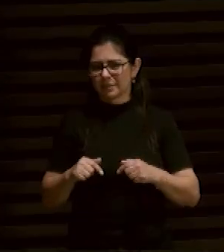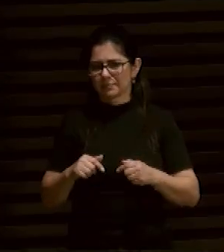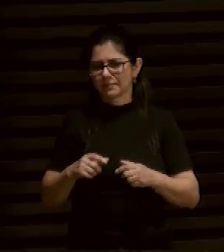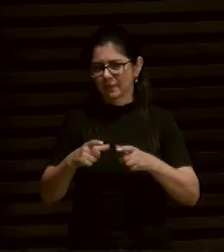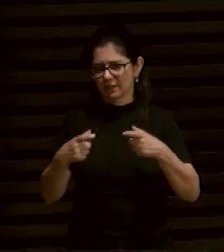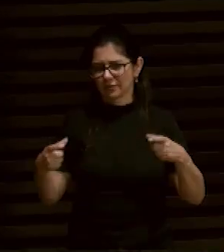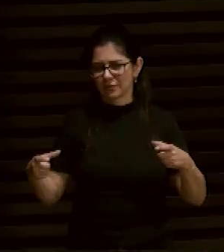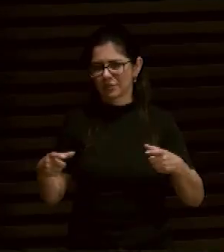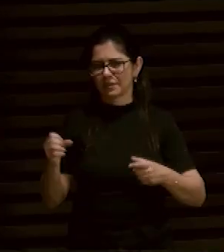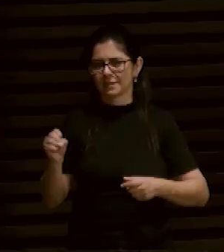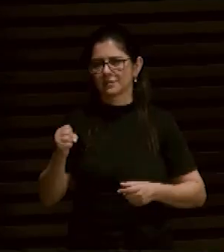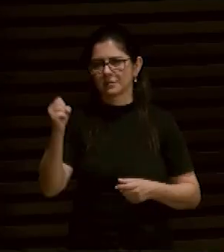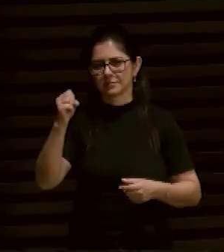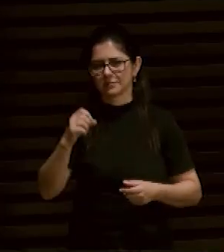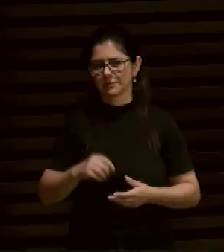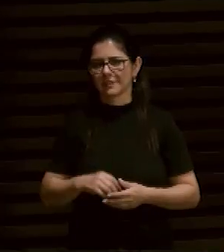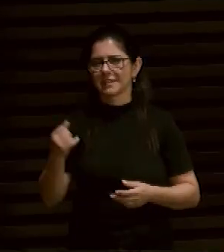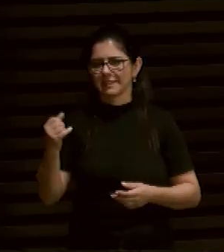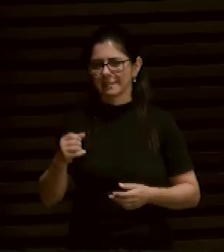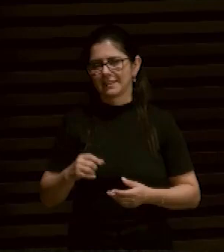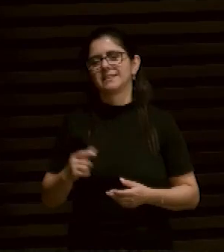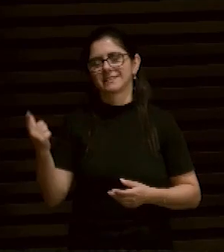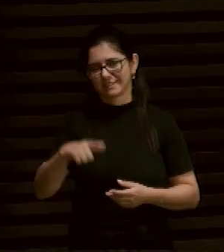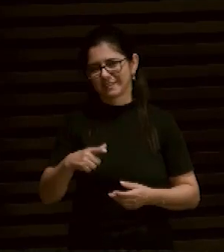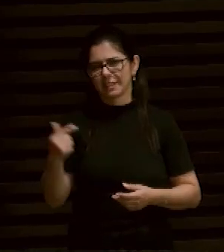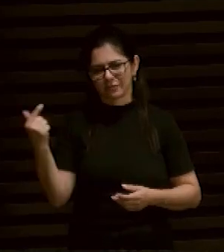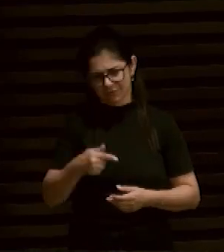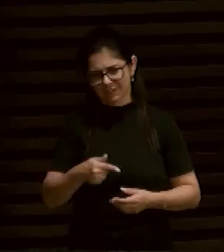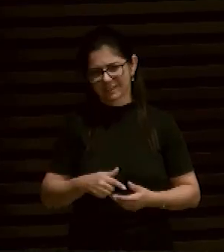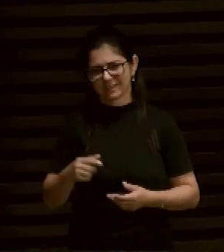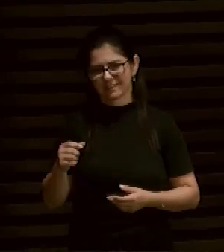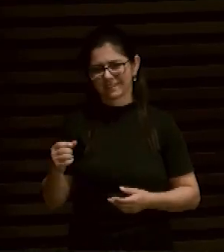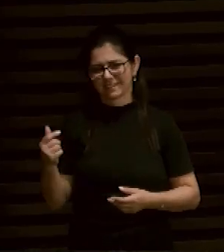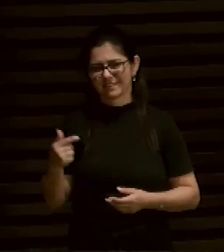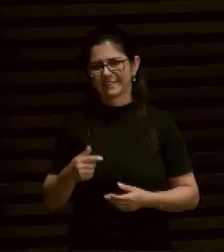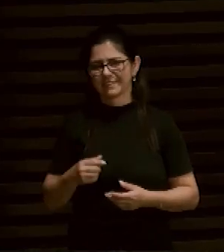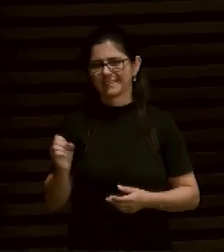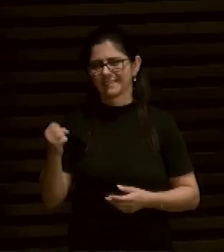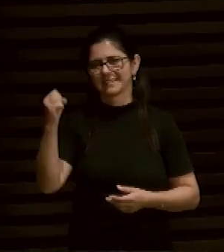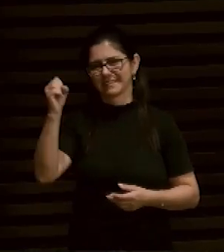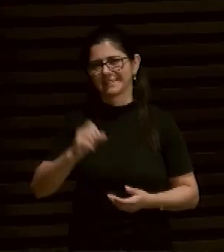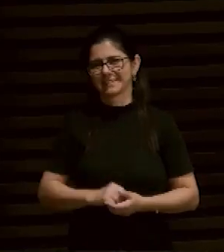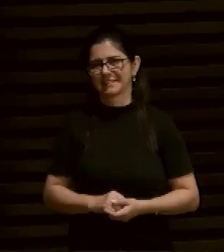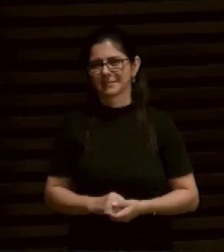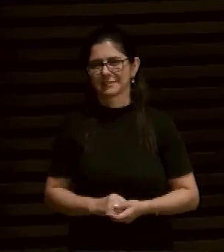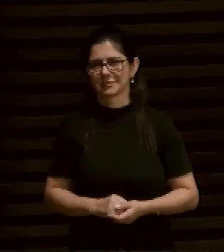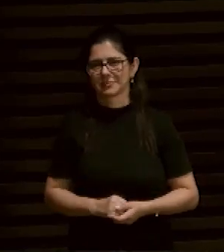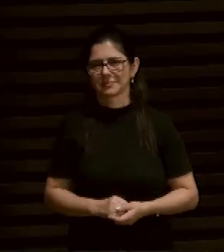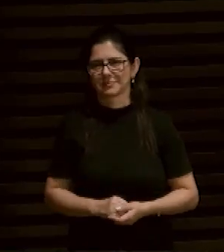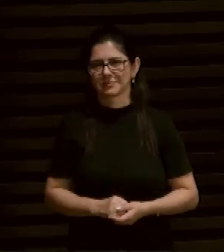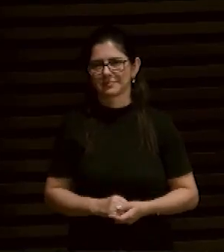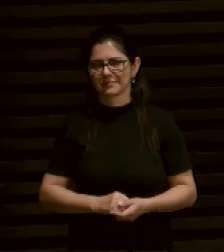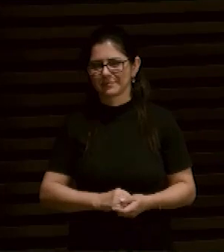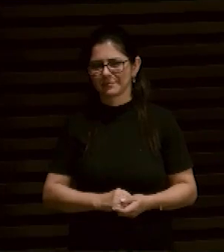de Jesus, nós aprendemos que, na verdade, o livro de Jonas não fala apenas daquilo que aconteceu. Claro, uma série de aprendizados